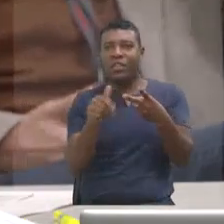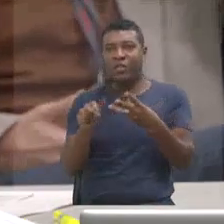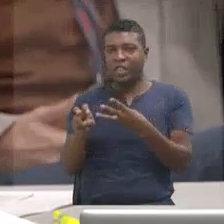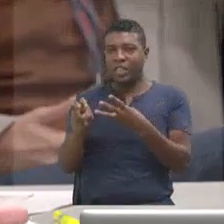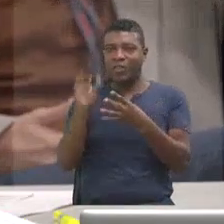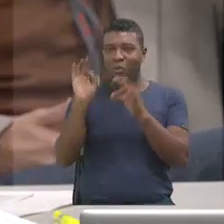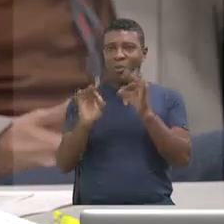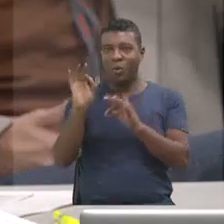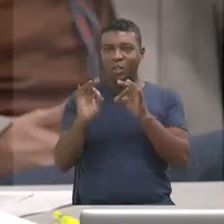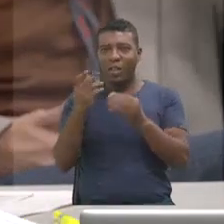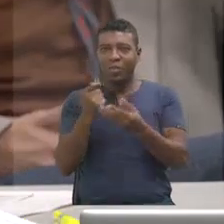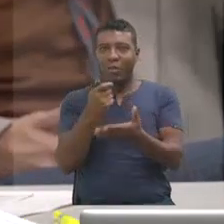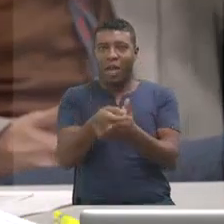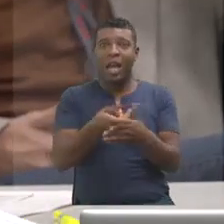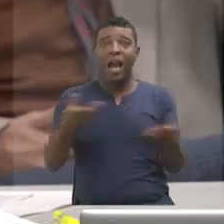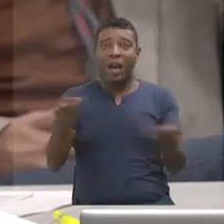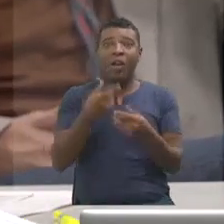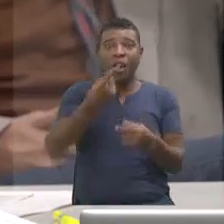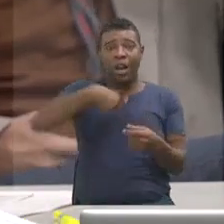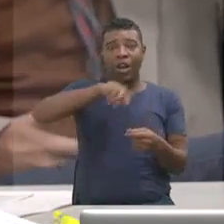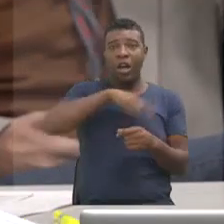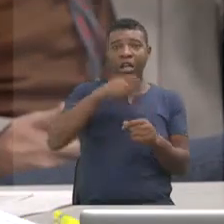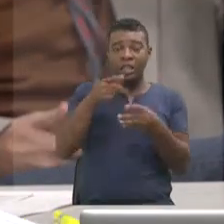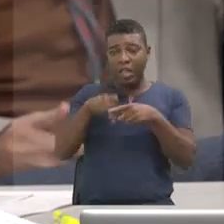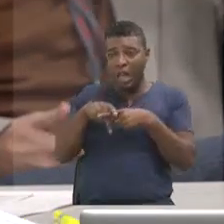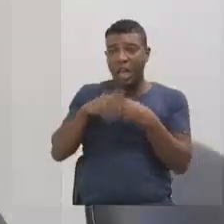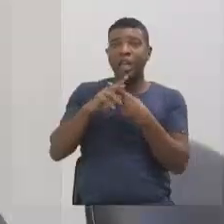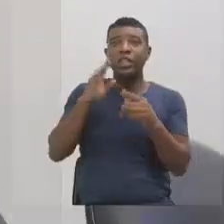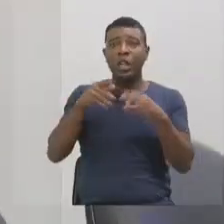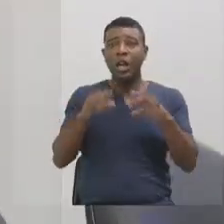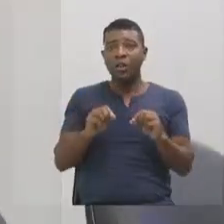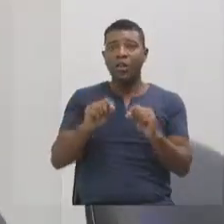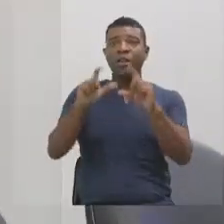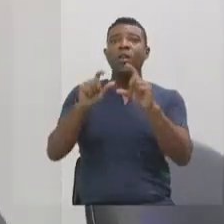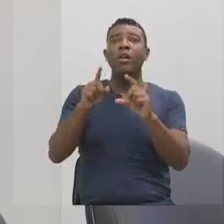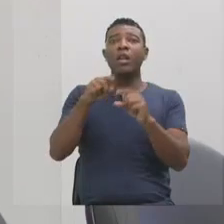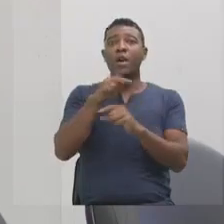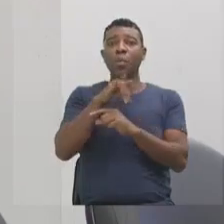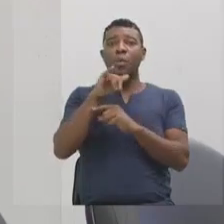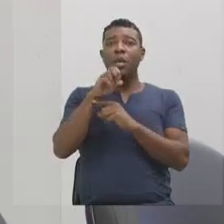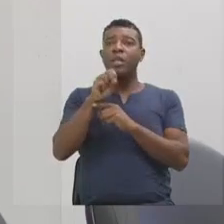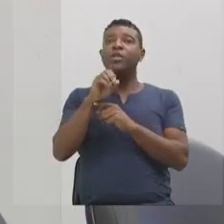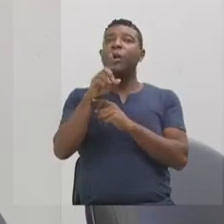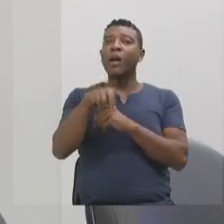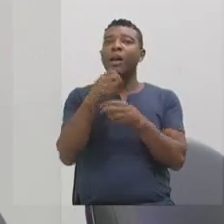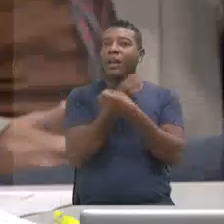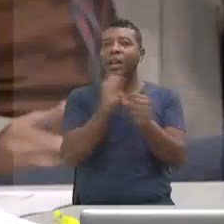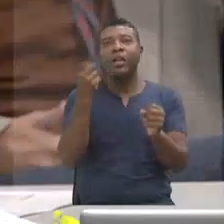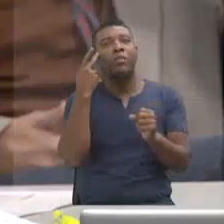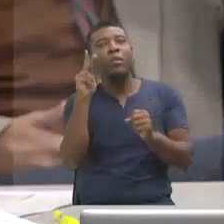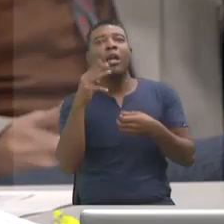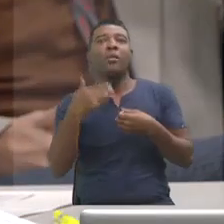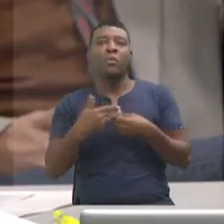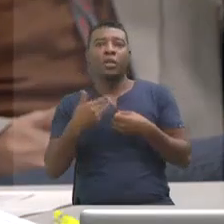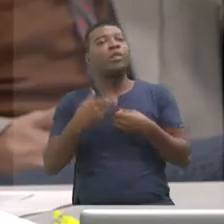se reajustar a gente reajusta também a gente sabe que o peso é muito grande para os municípios e Estamos cobrando o